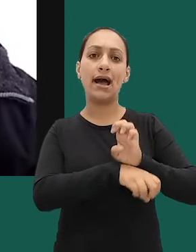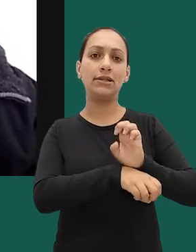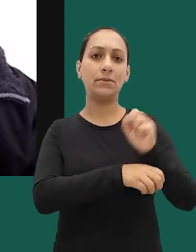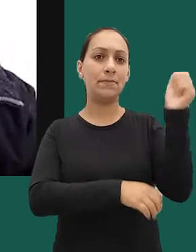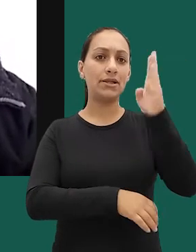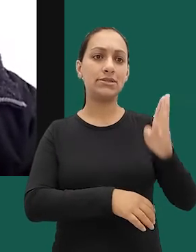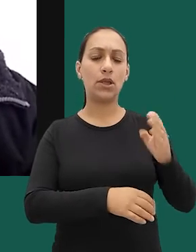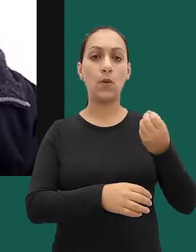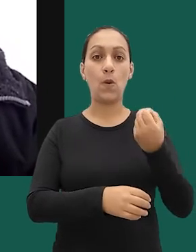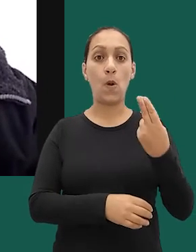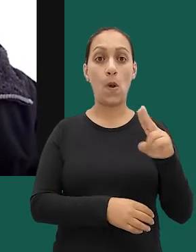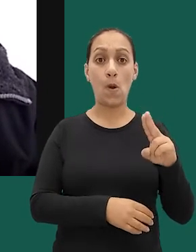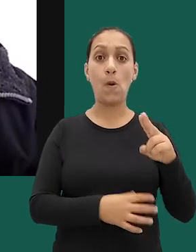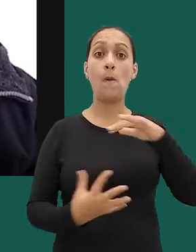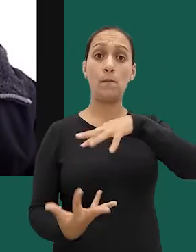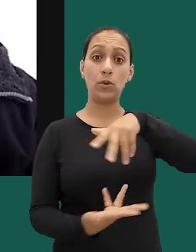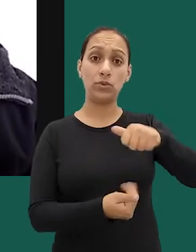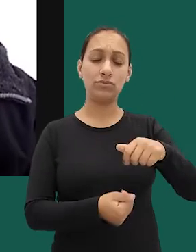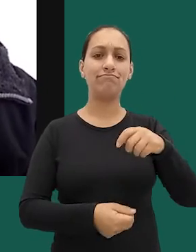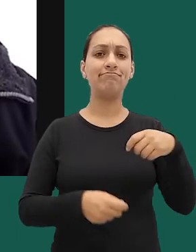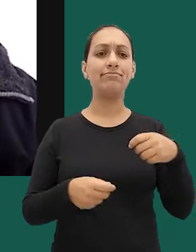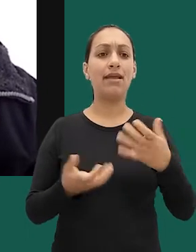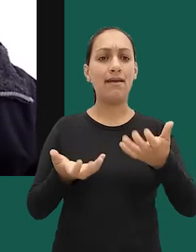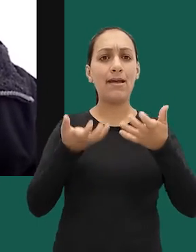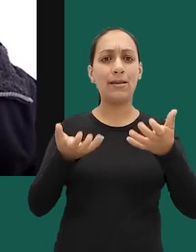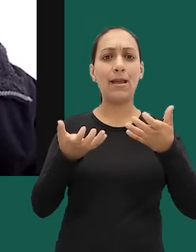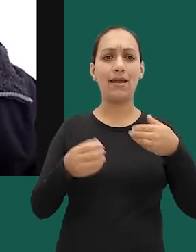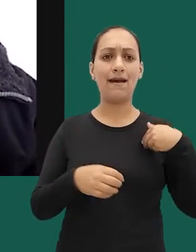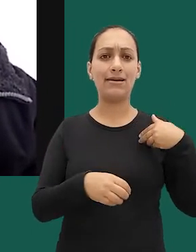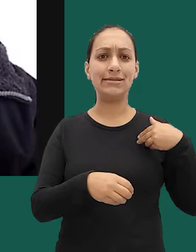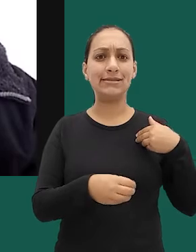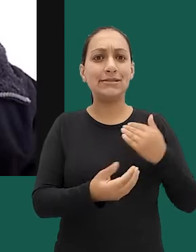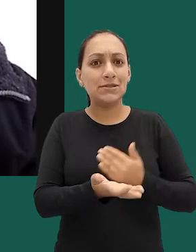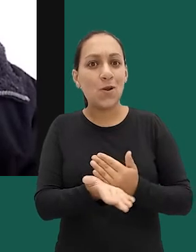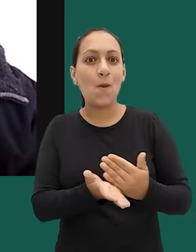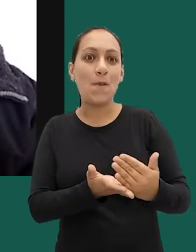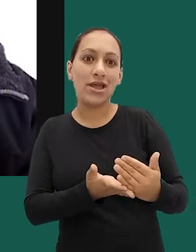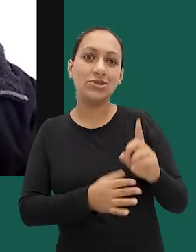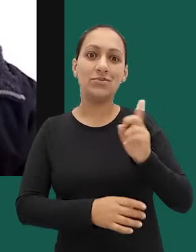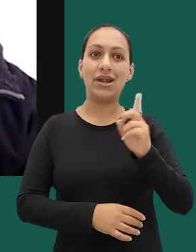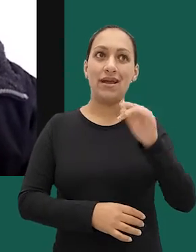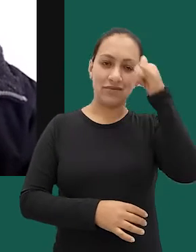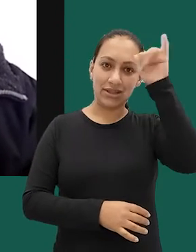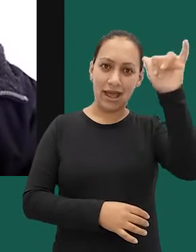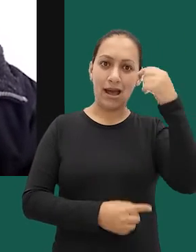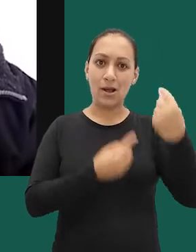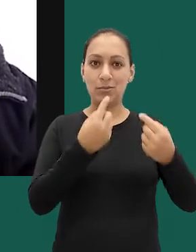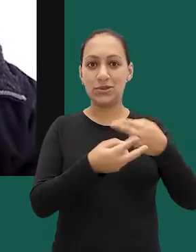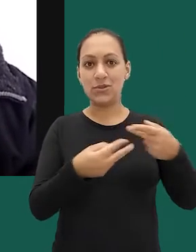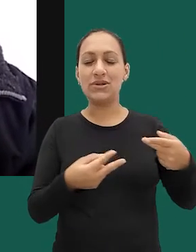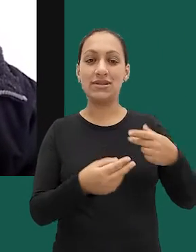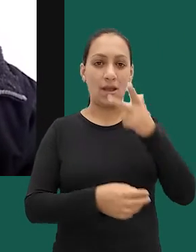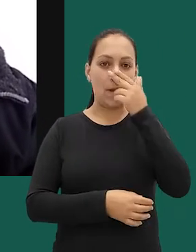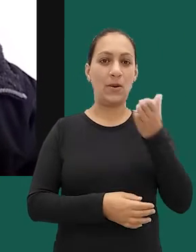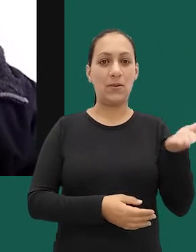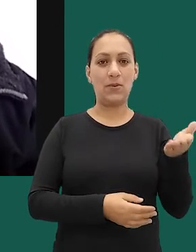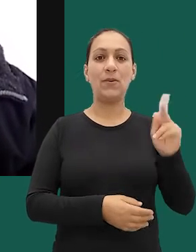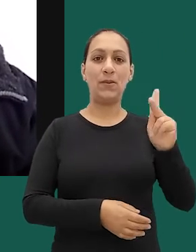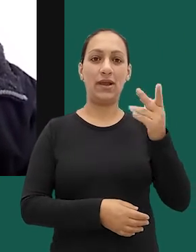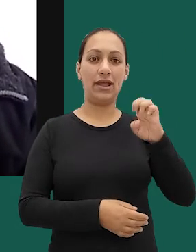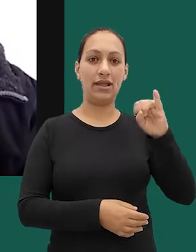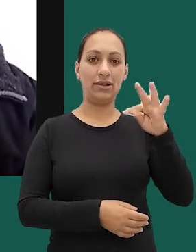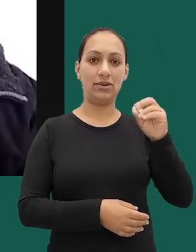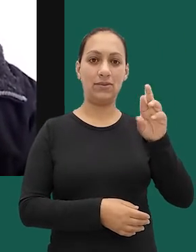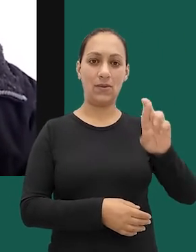queira ter essa introdução, né? Para não passar, às vezes, alguns perrengues que não precisa passar, como ali o Heitor